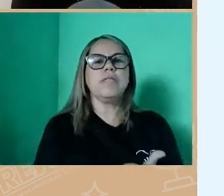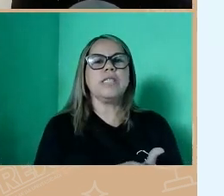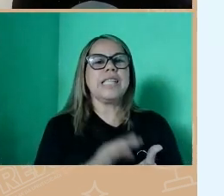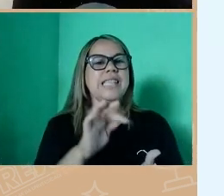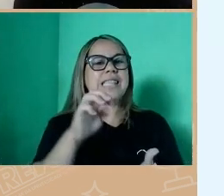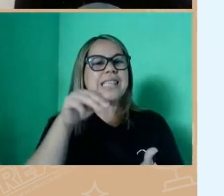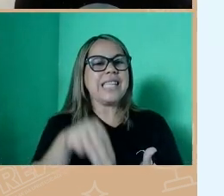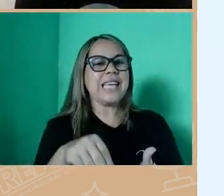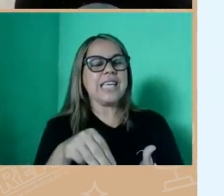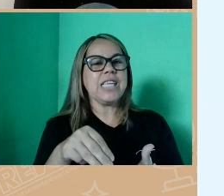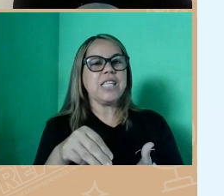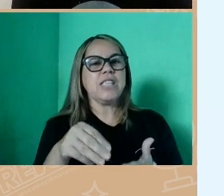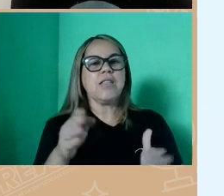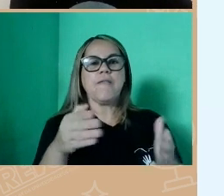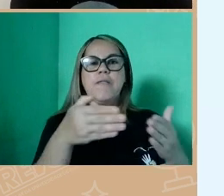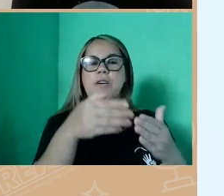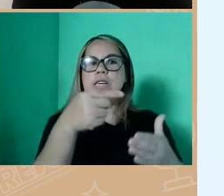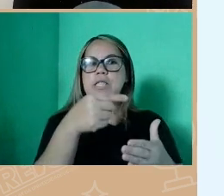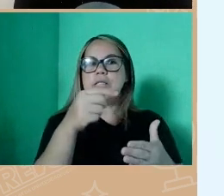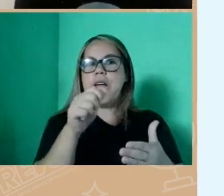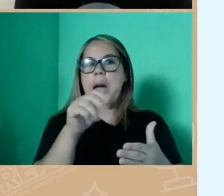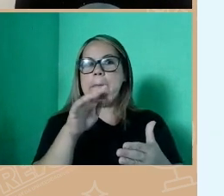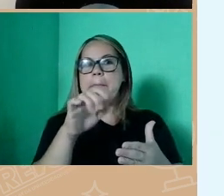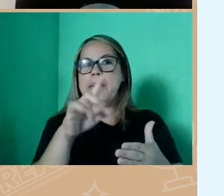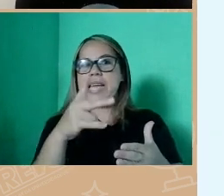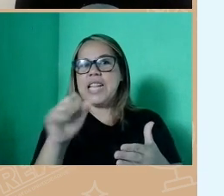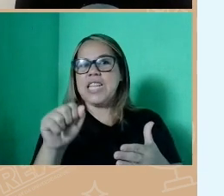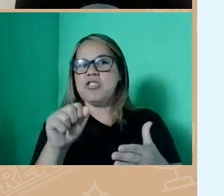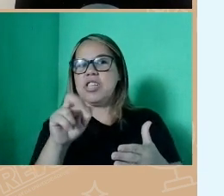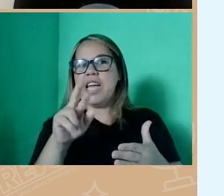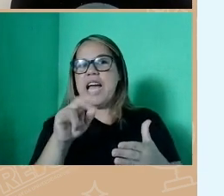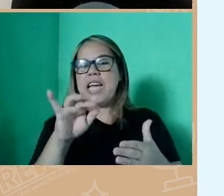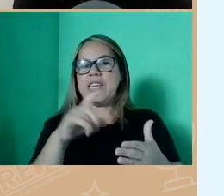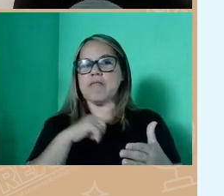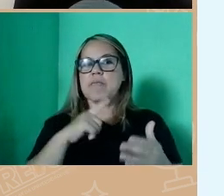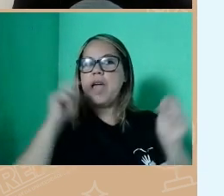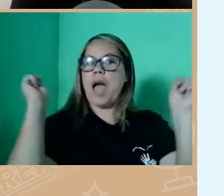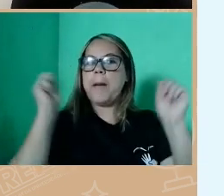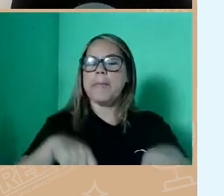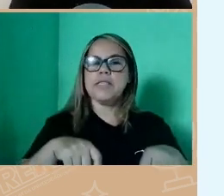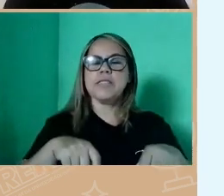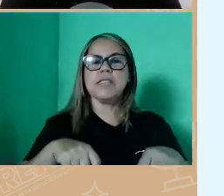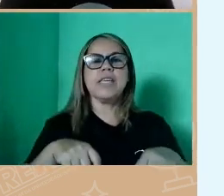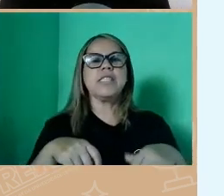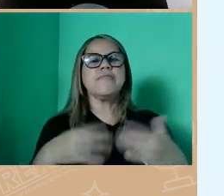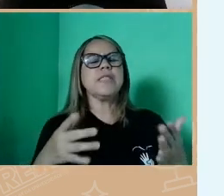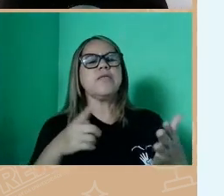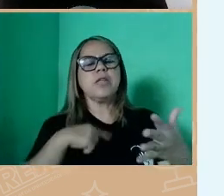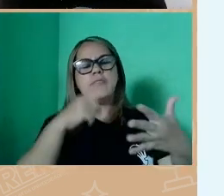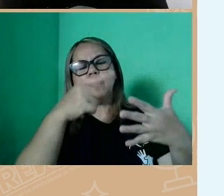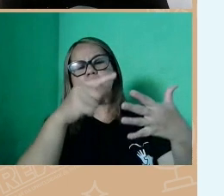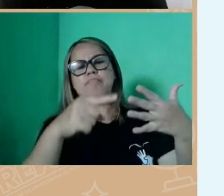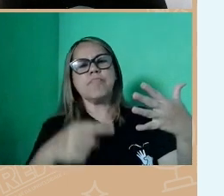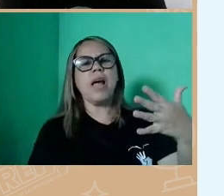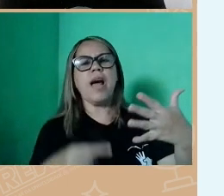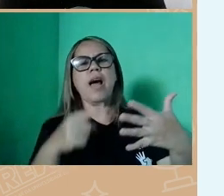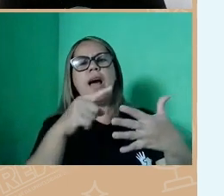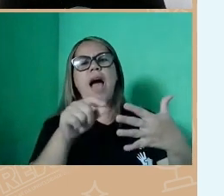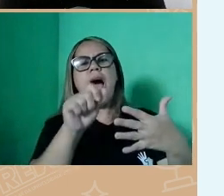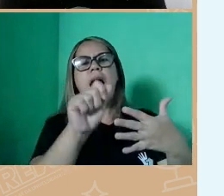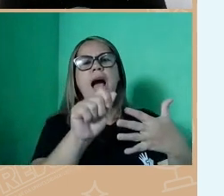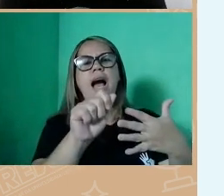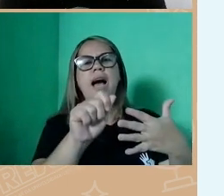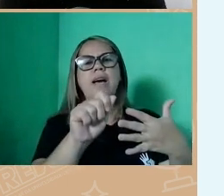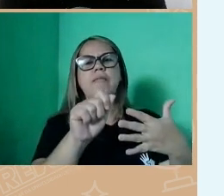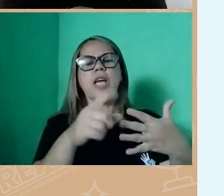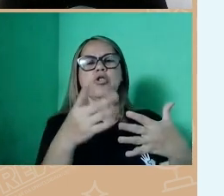abelhas rainhas que têm essa capacidade. E aí as alternativas. Letra A, trata-se de um